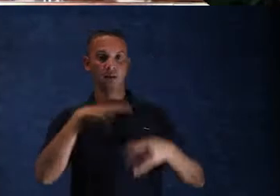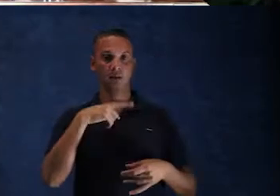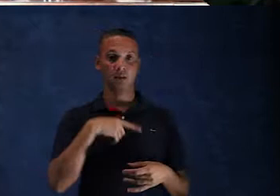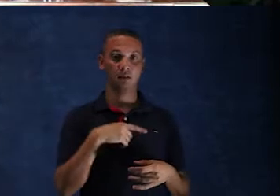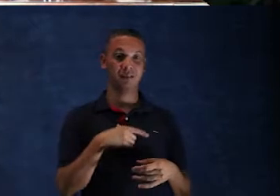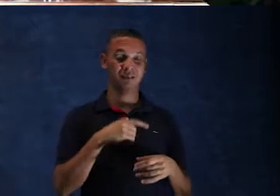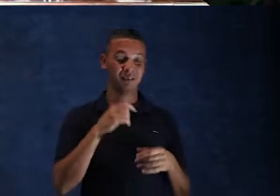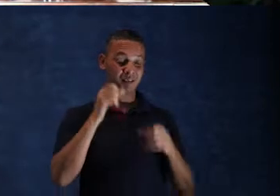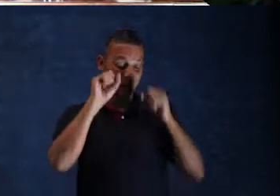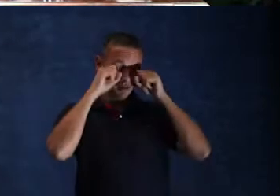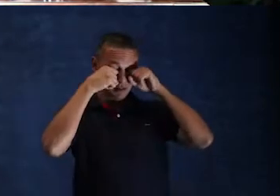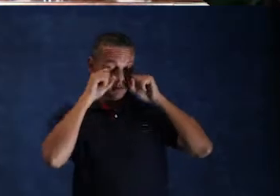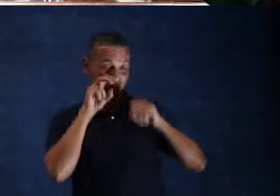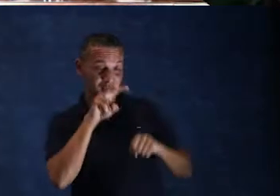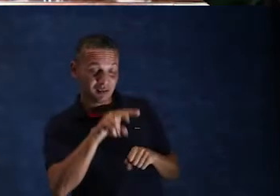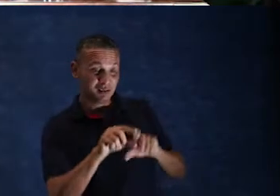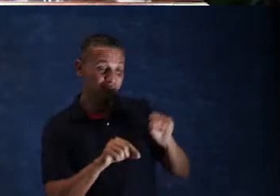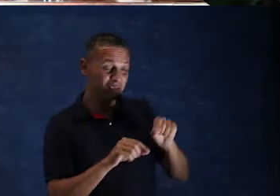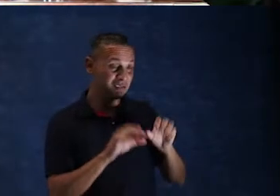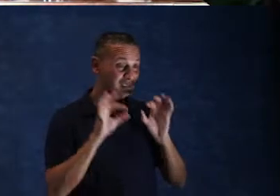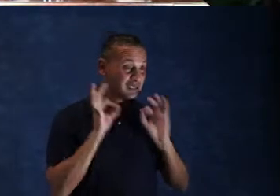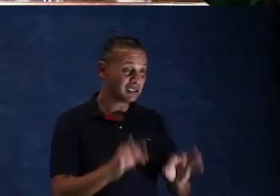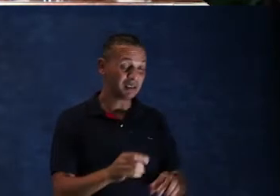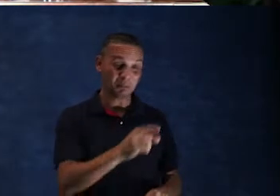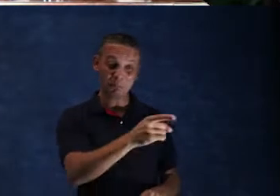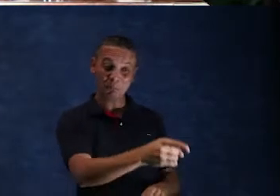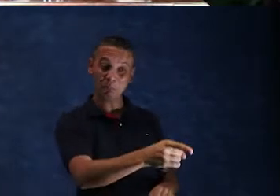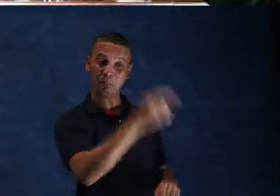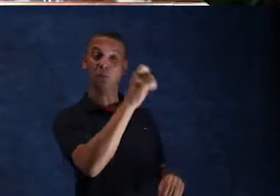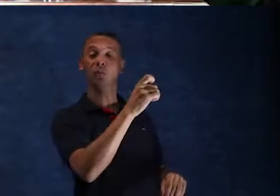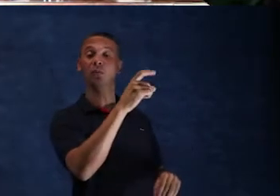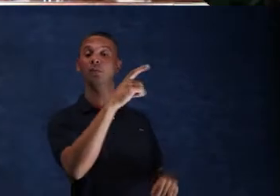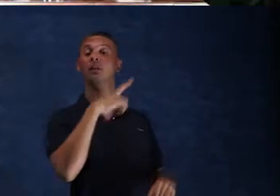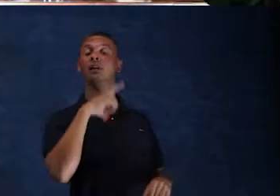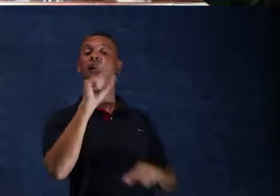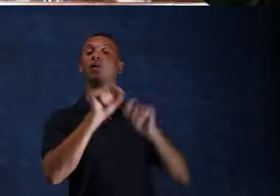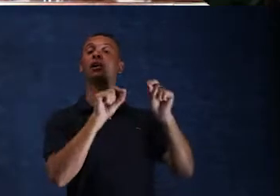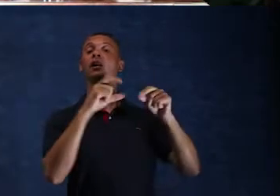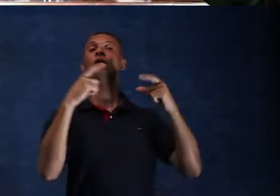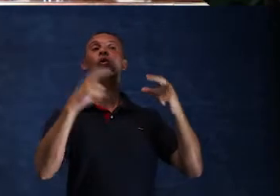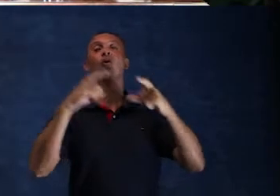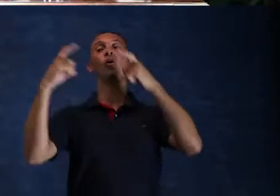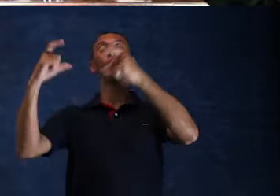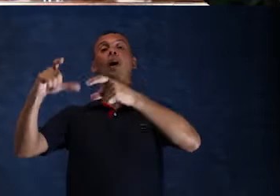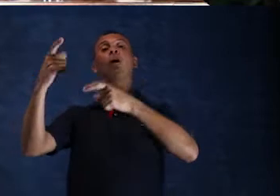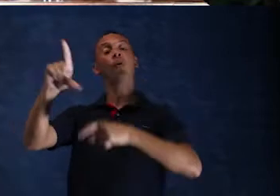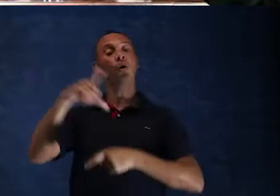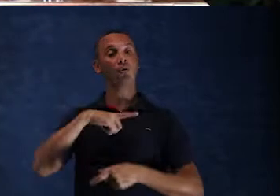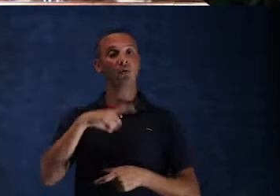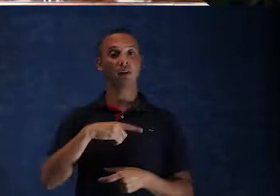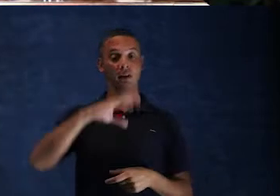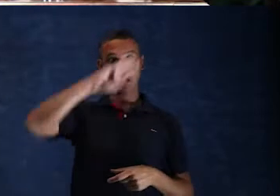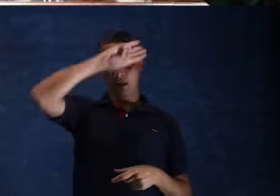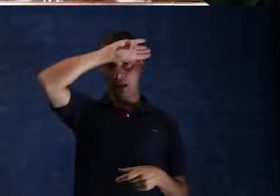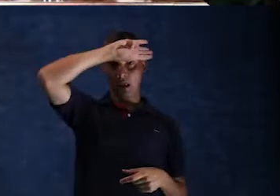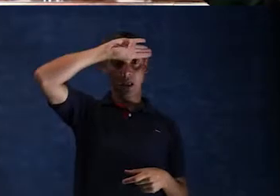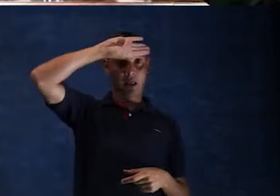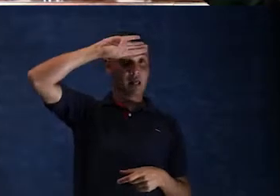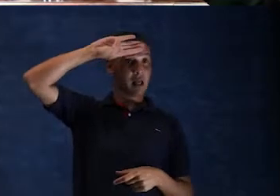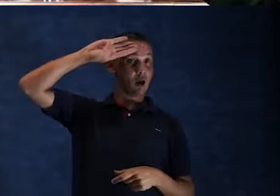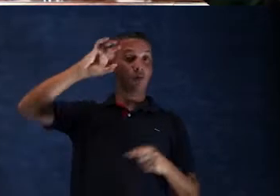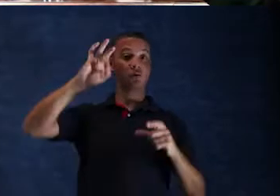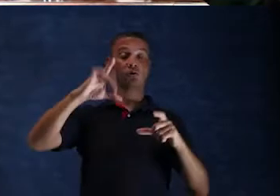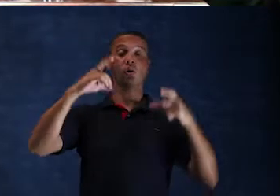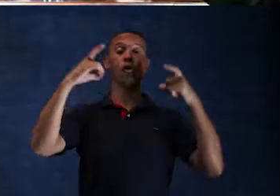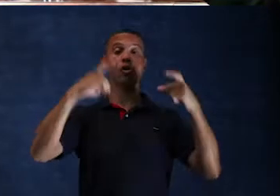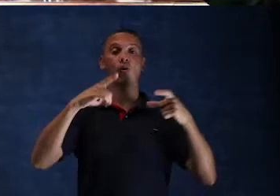da insônia, aponta para a certeza de que o assassinato se dera em outro lugar, sendo a Lagoa da Pampulha